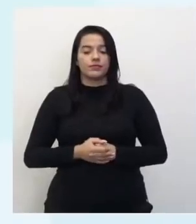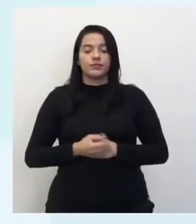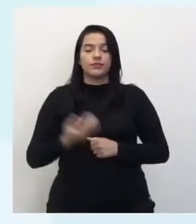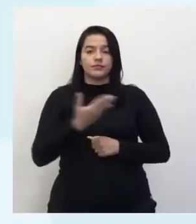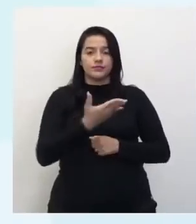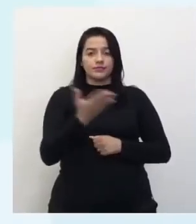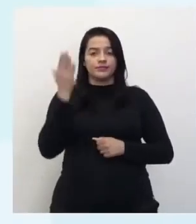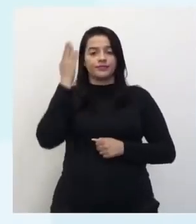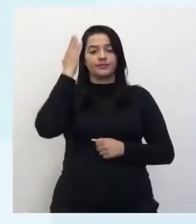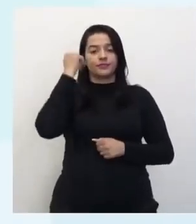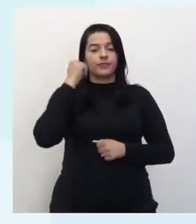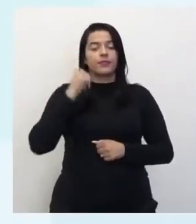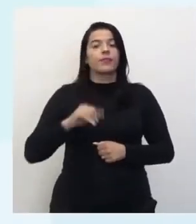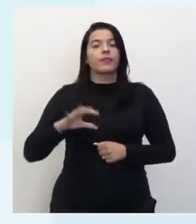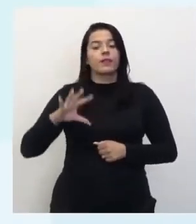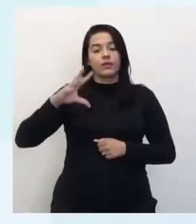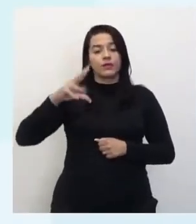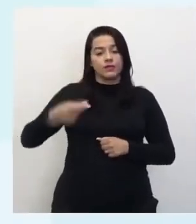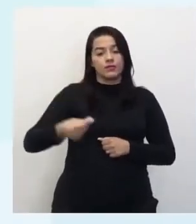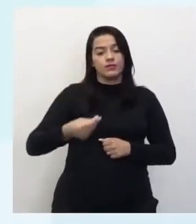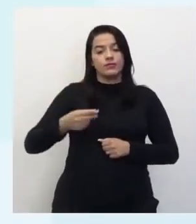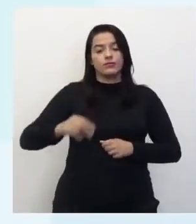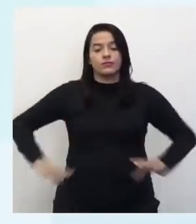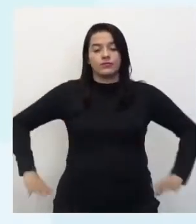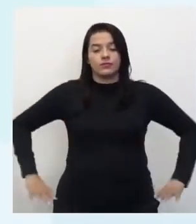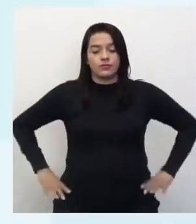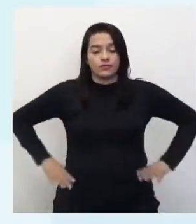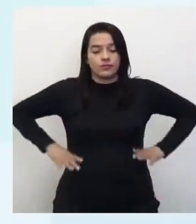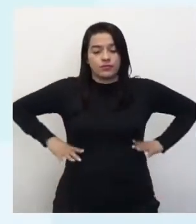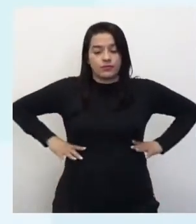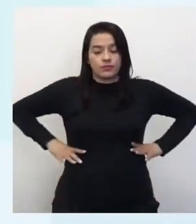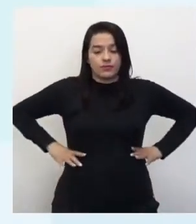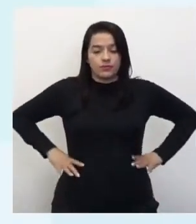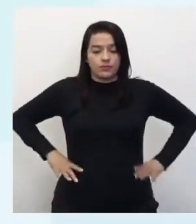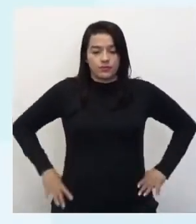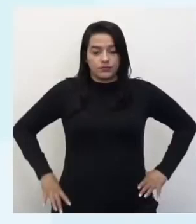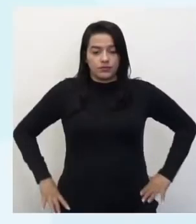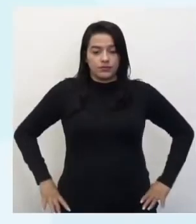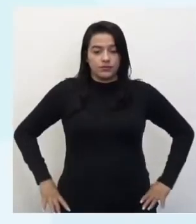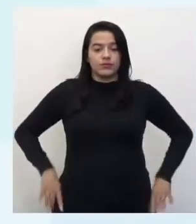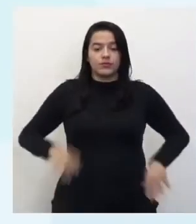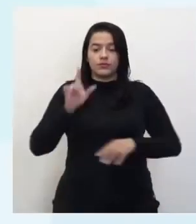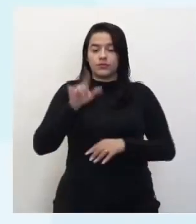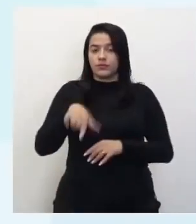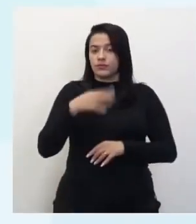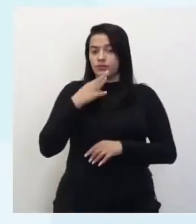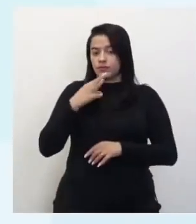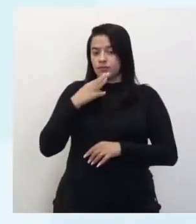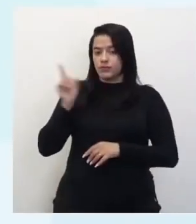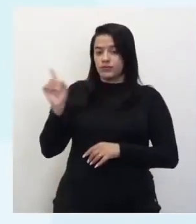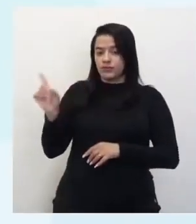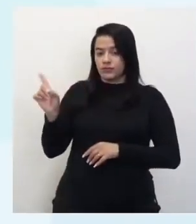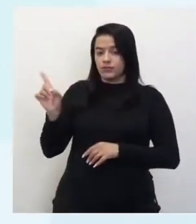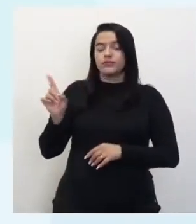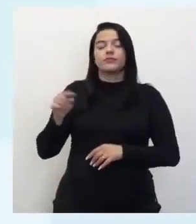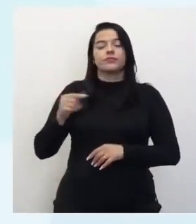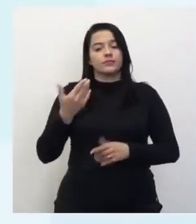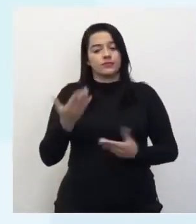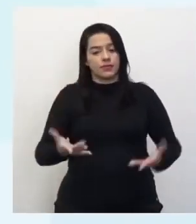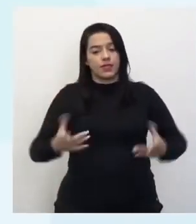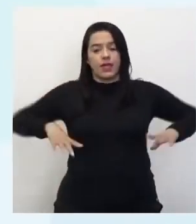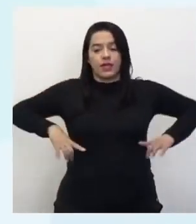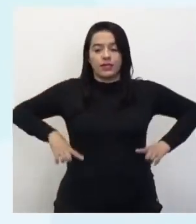sabiam, né? Todo mundo conhece essa cintura aí, que é a cintura pélvica. Mas, na verdade, a gente tem